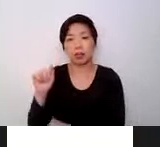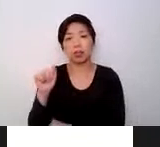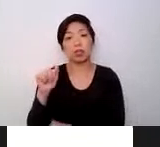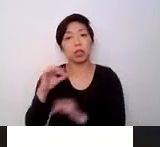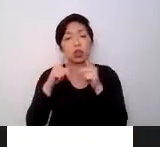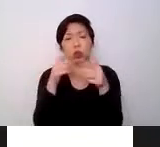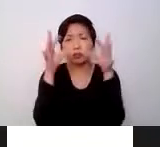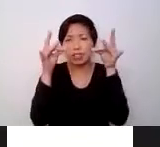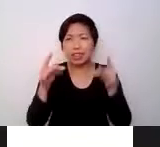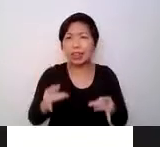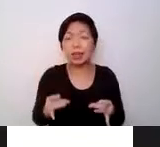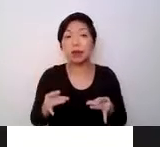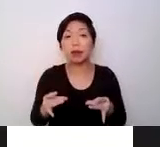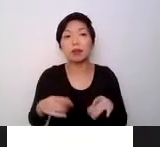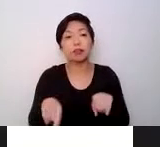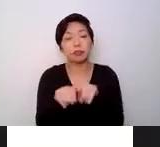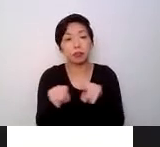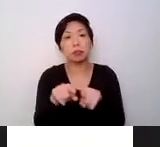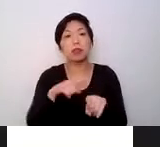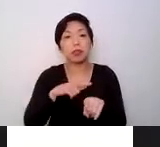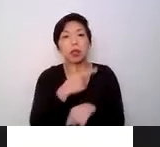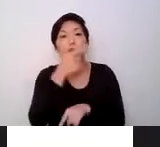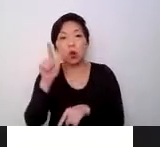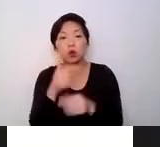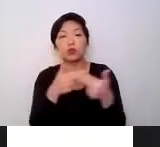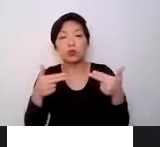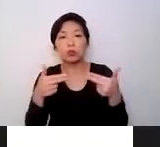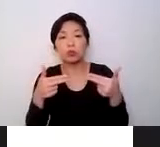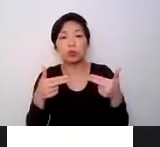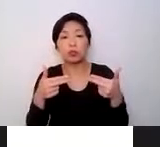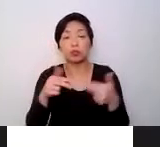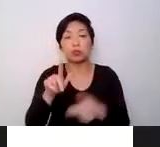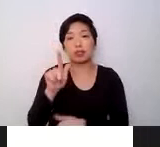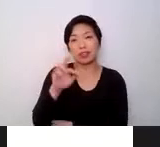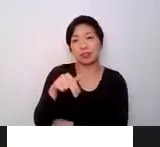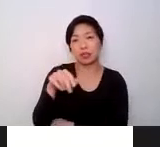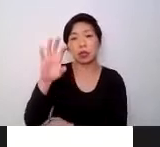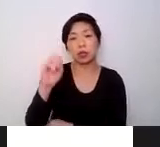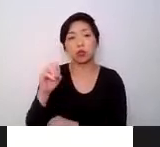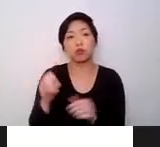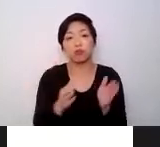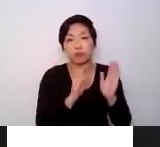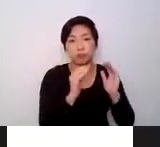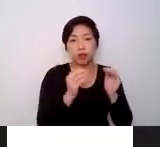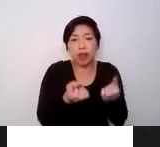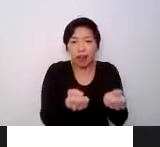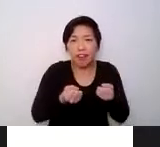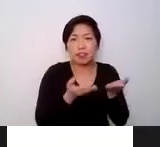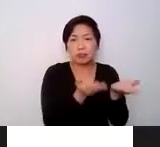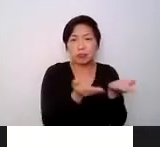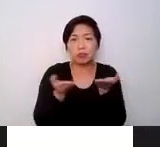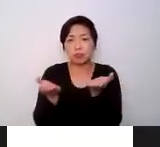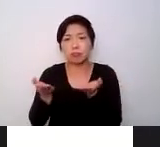todos tem ali uma estrutura em granito apicuado e embaixo são as sepulturas de fato eu estava em frente a